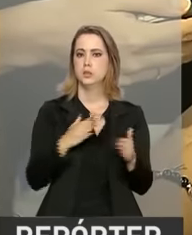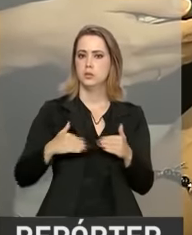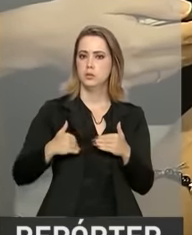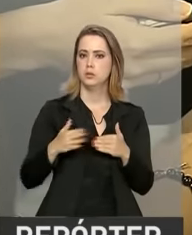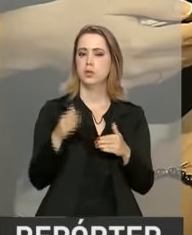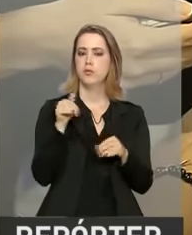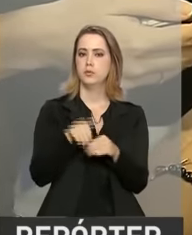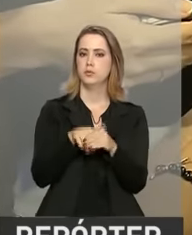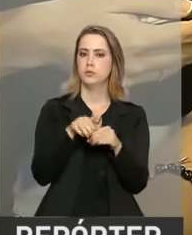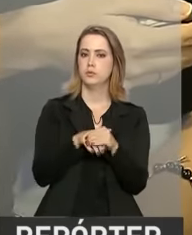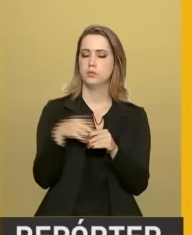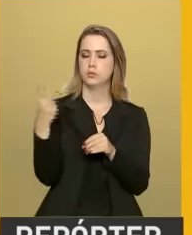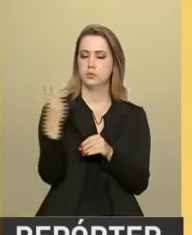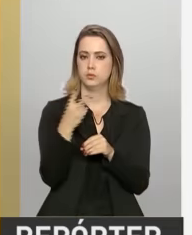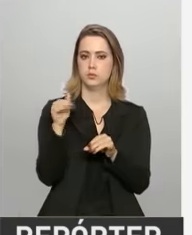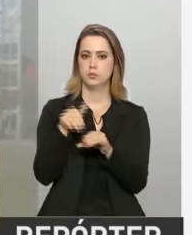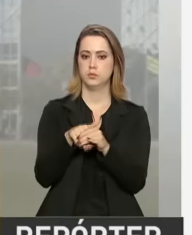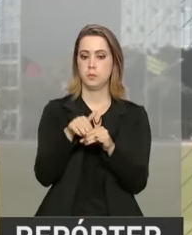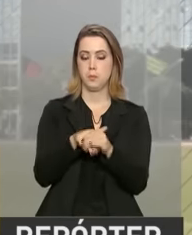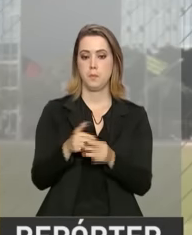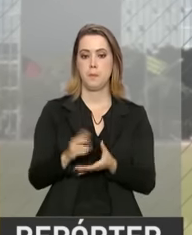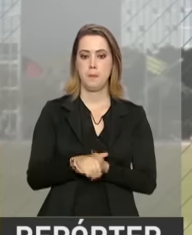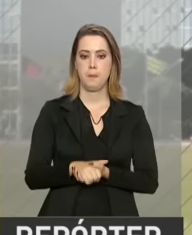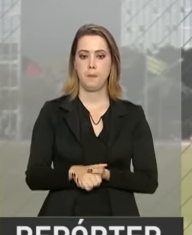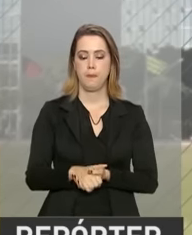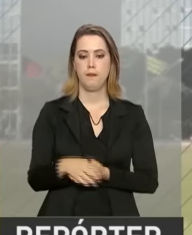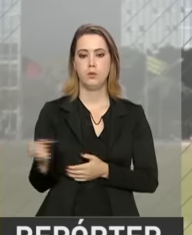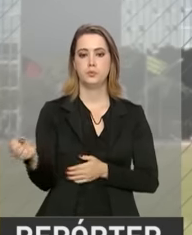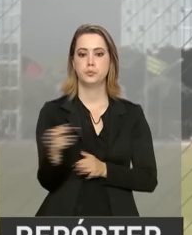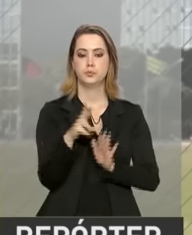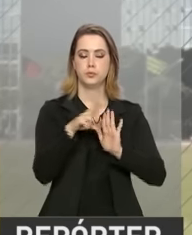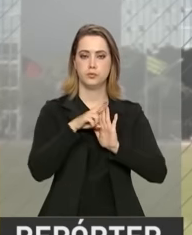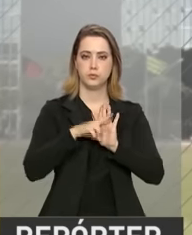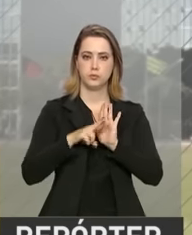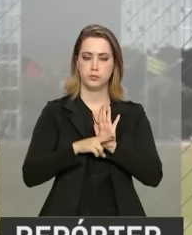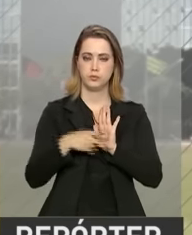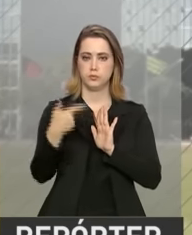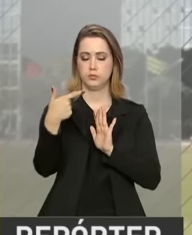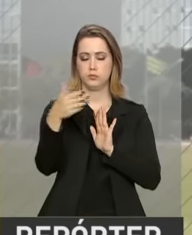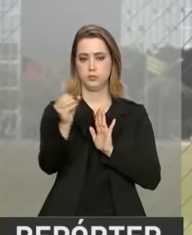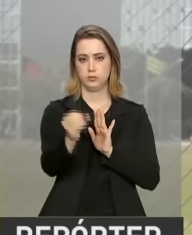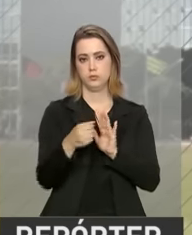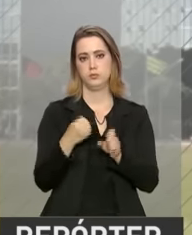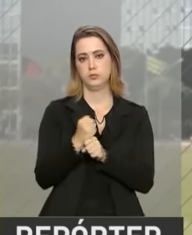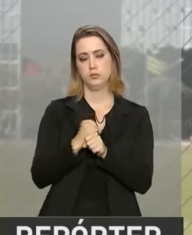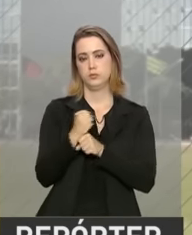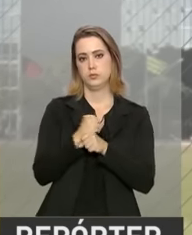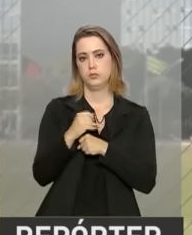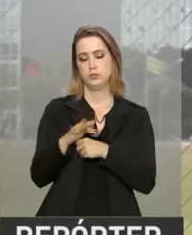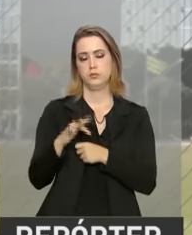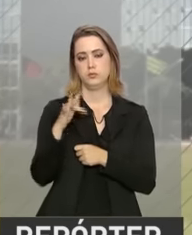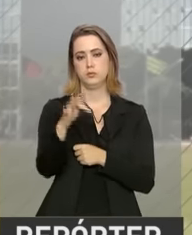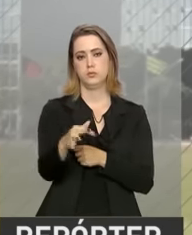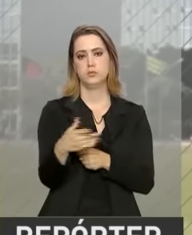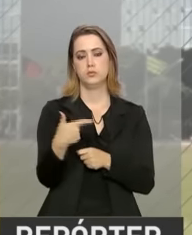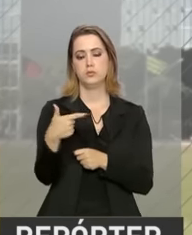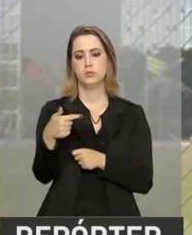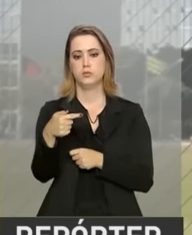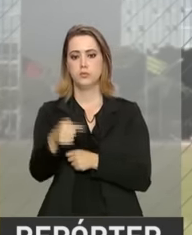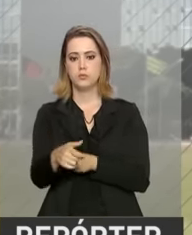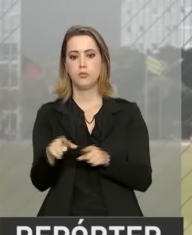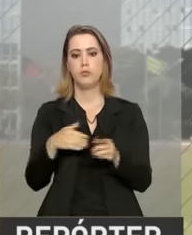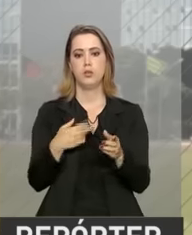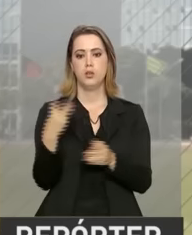a votação para o segundo turno. O chamado novo regime fiscal vai durar 20 anos. Vale a partir do ano que vem para os três